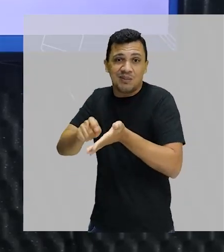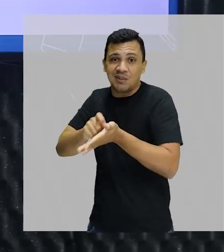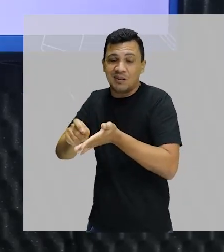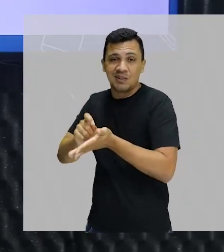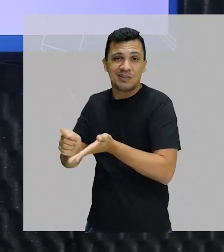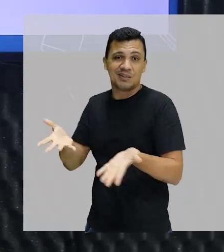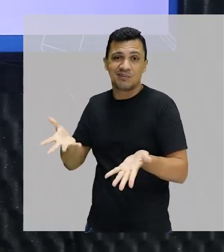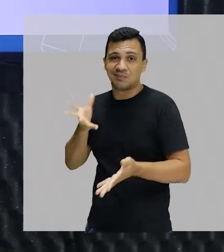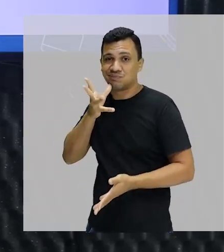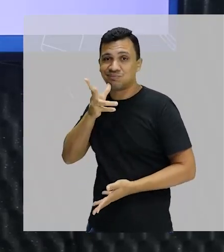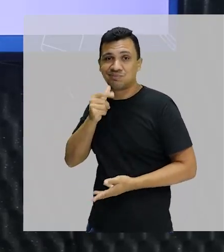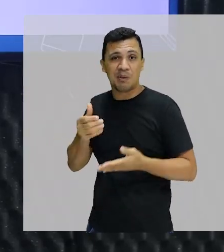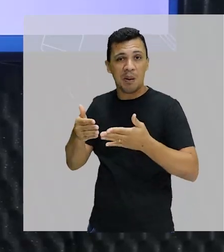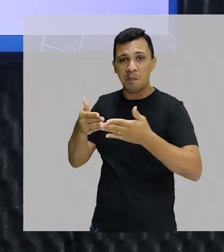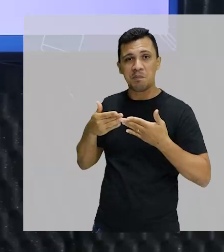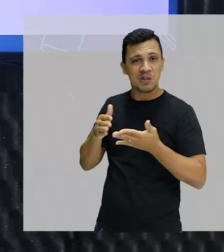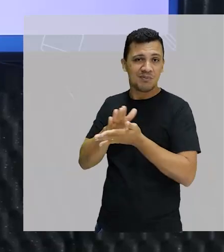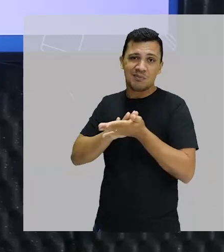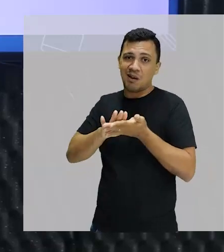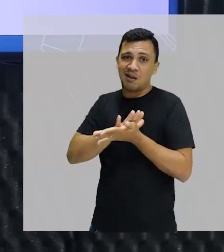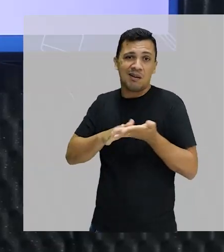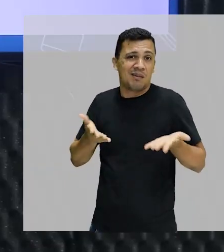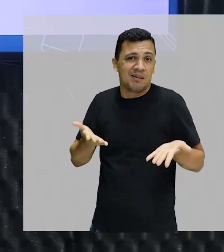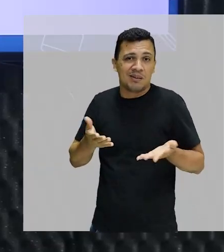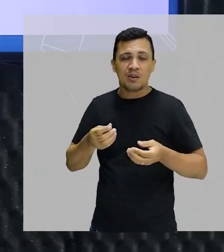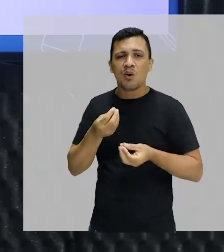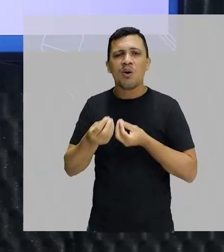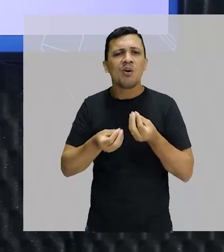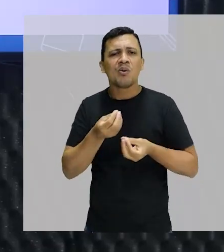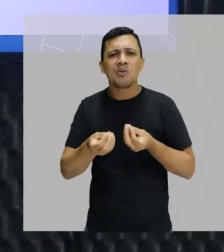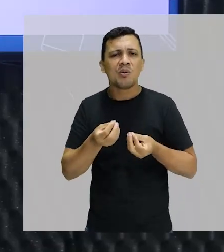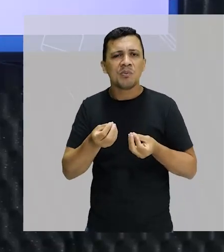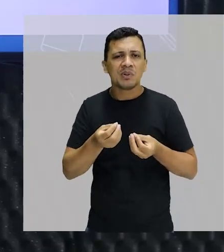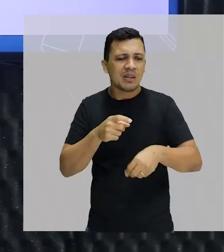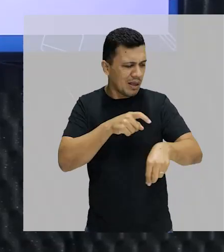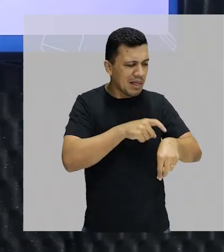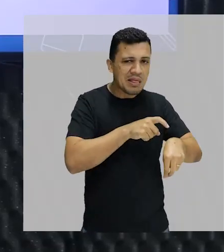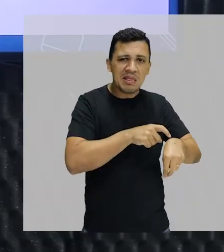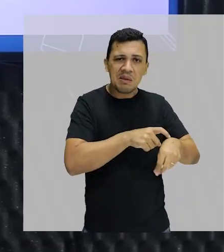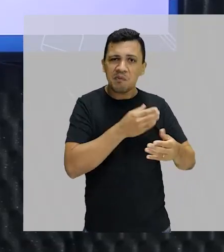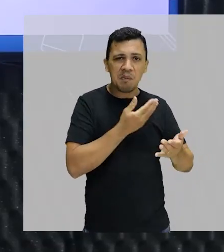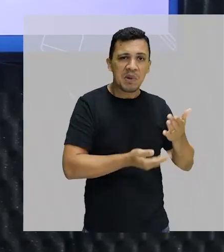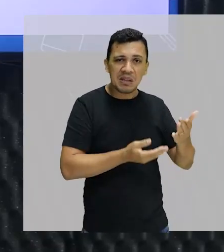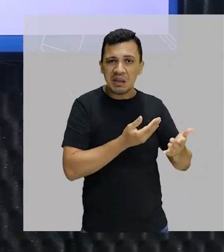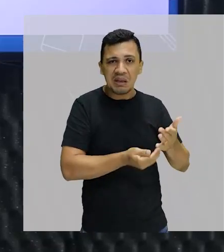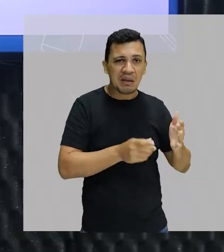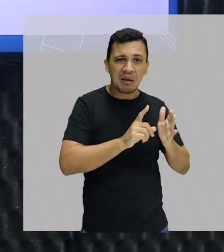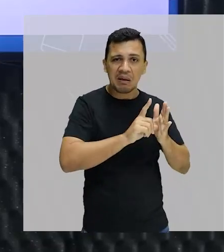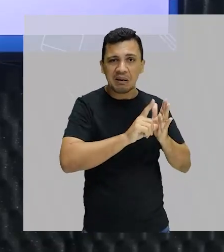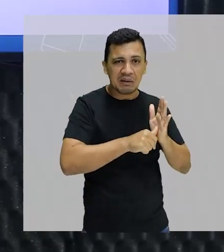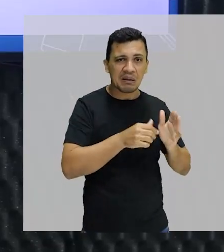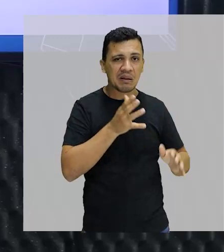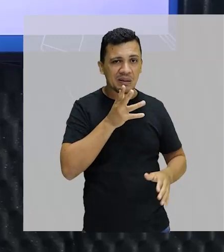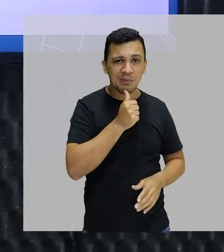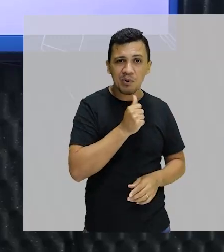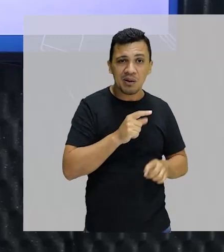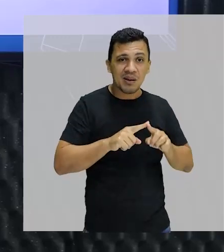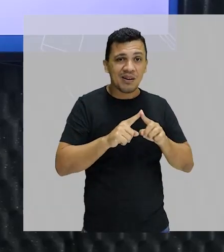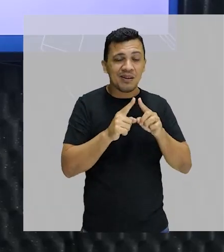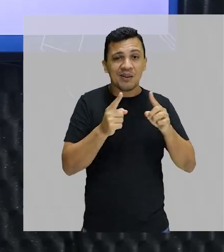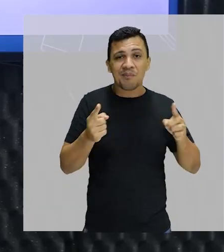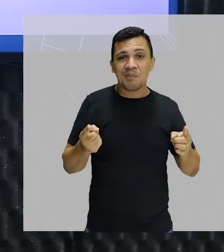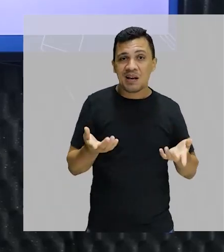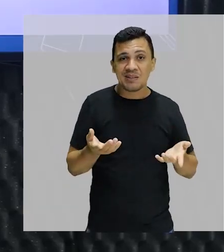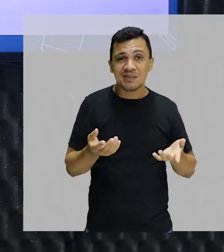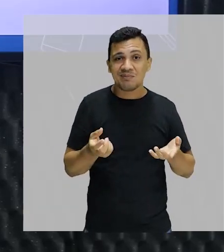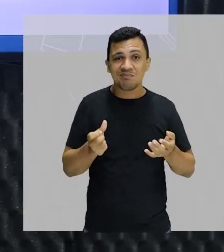solicitados. Então, por assim dizer, não é que você vai perder tempo, mas assim, você está desperdiçando,